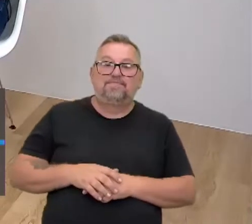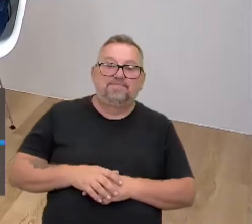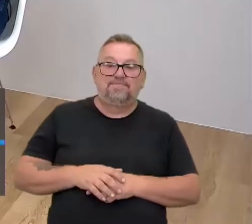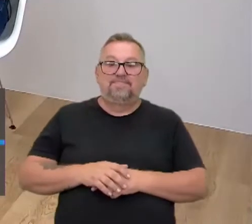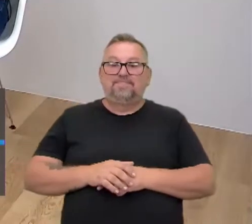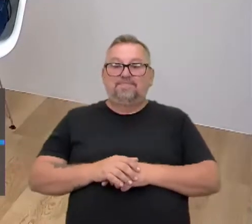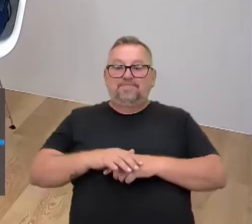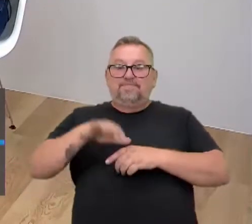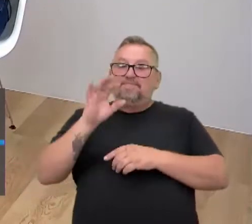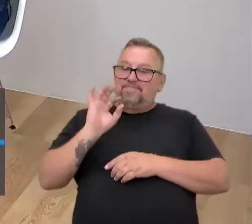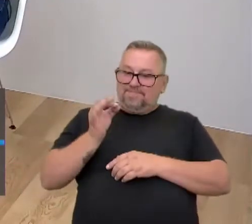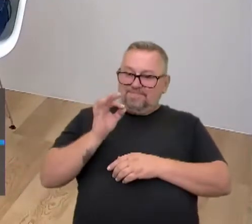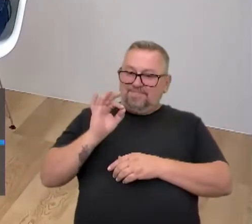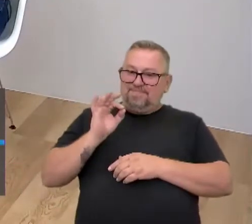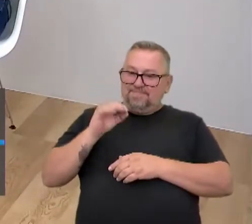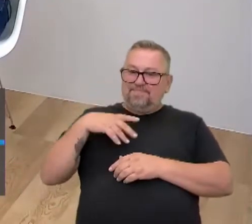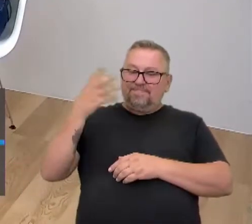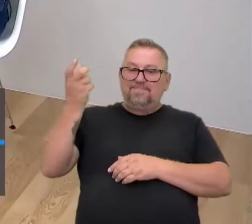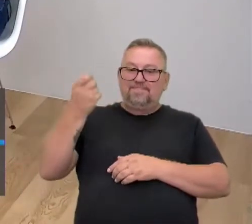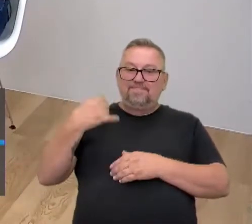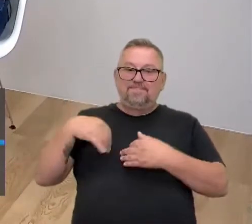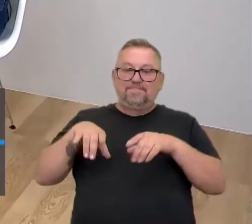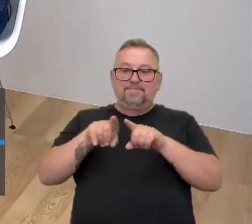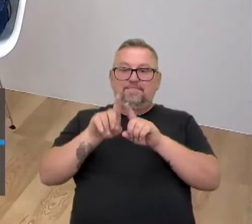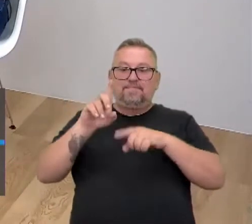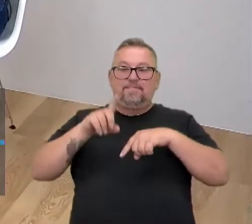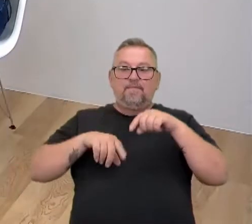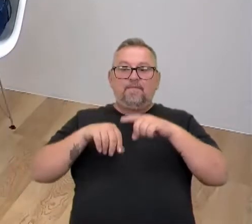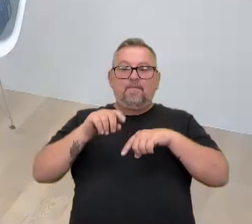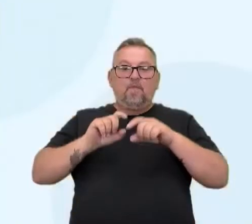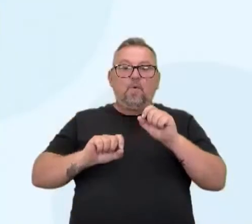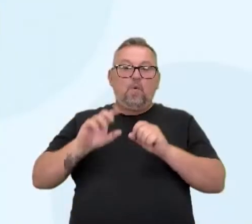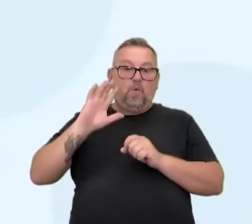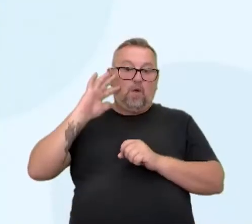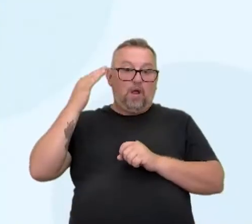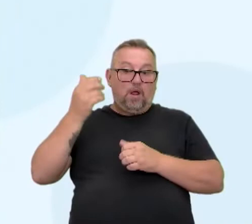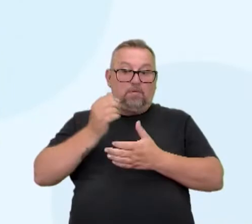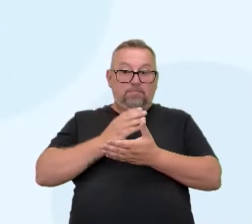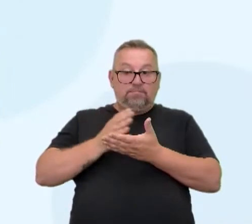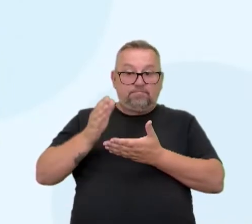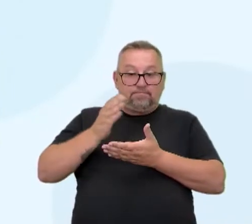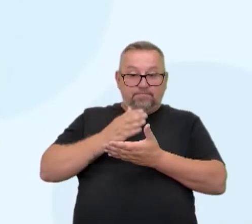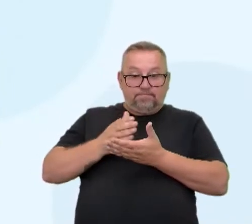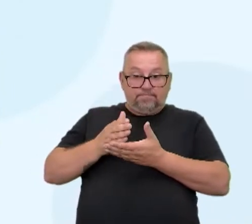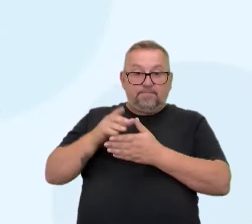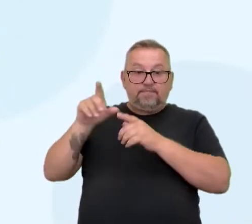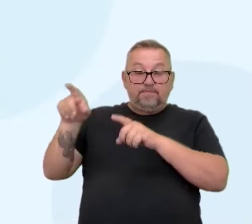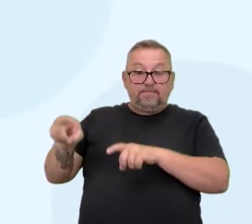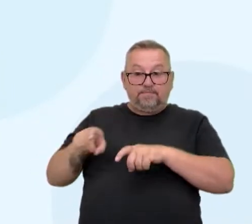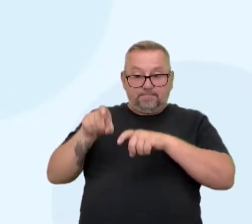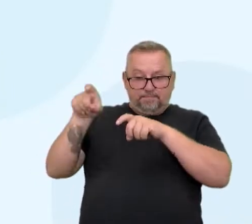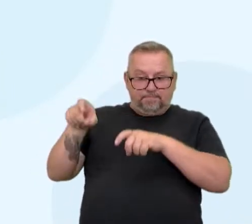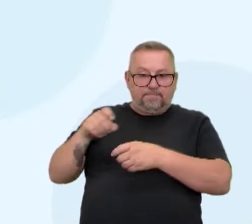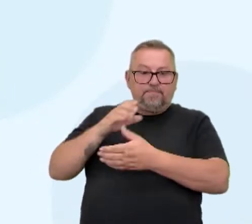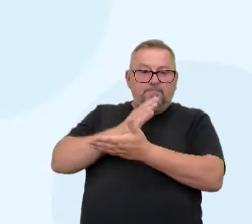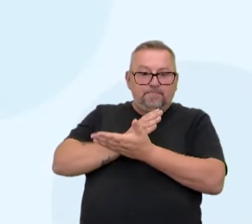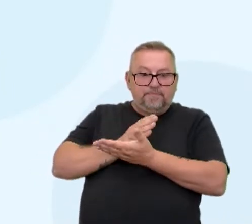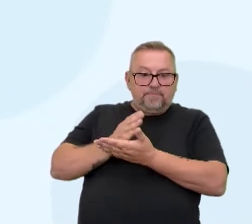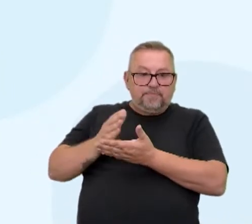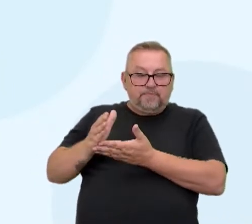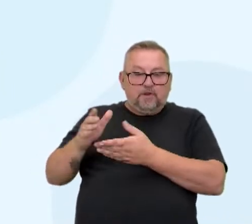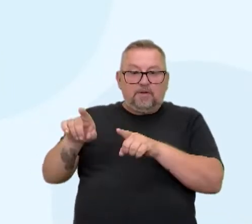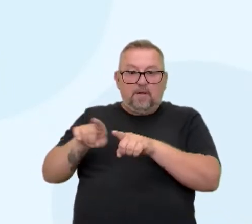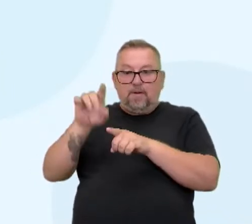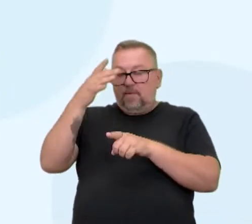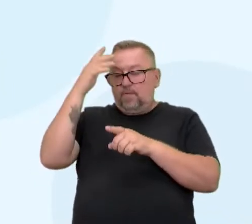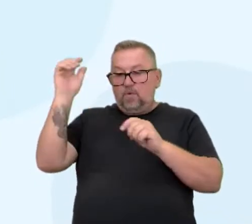né? E aí, né, como vocês estão vendo aí também no material, né, com o início aí da agricultura e com esse